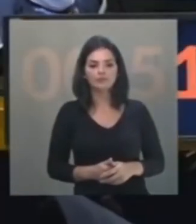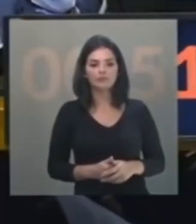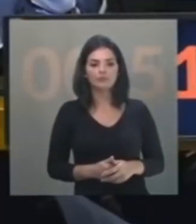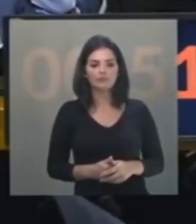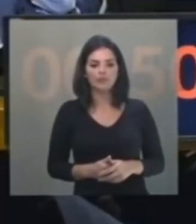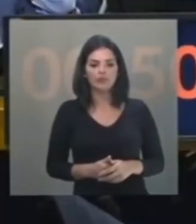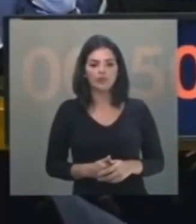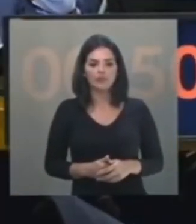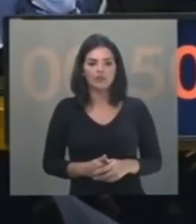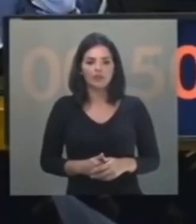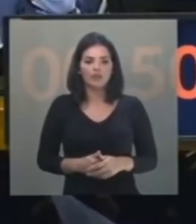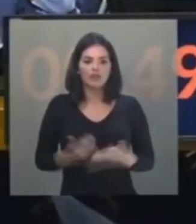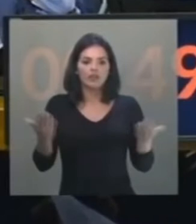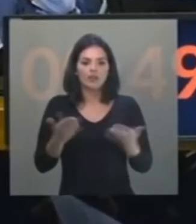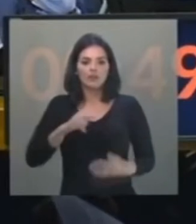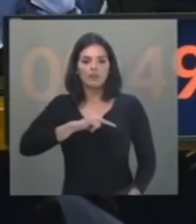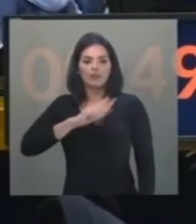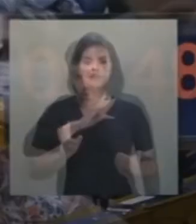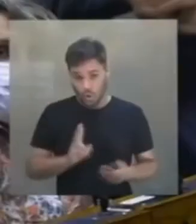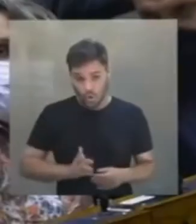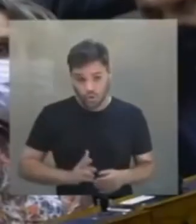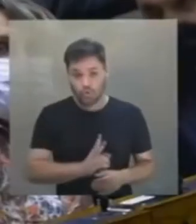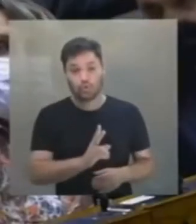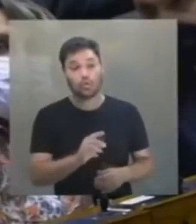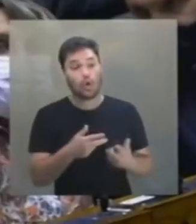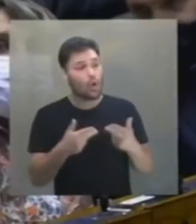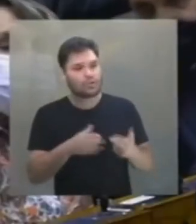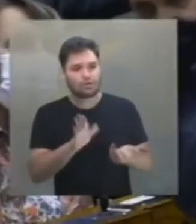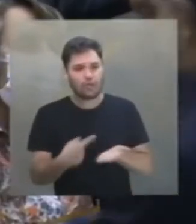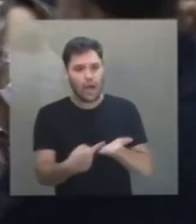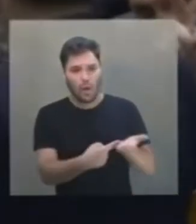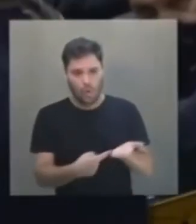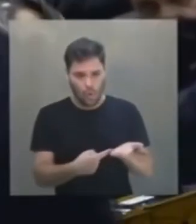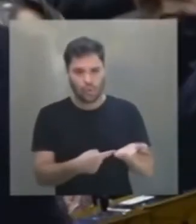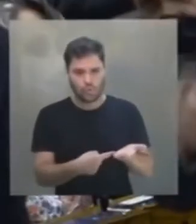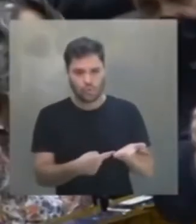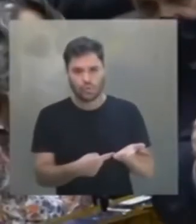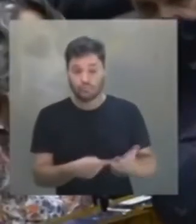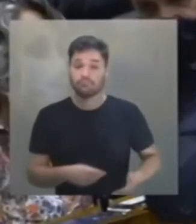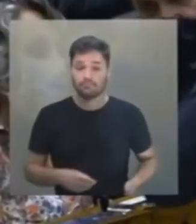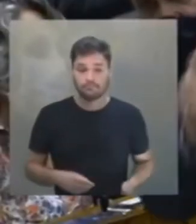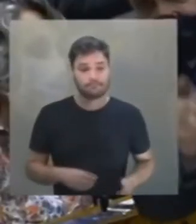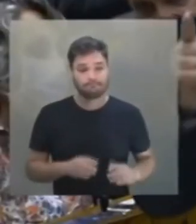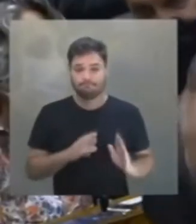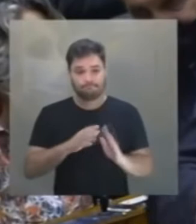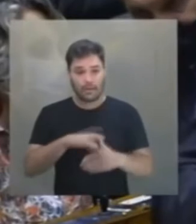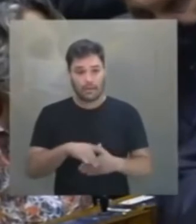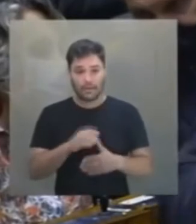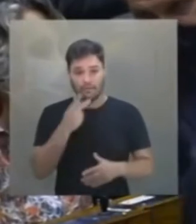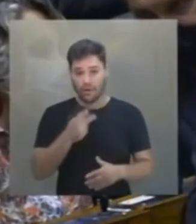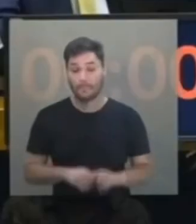do congresso mantém o repasse de cinco bilhões e 700 milhões de reais para o financiamento de campanhas